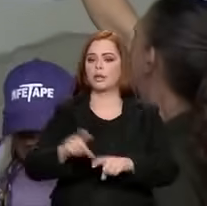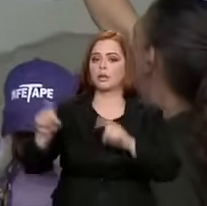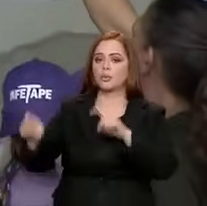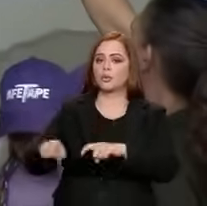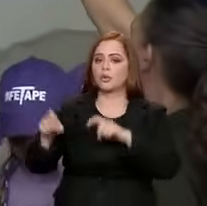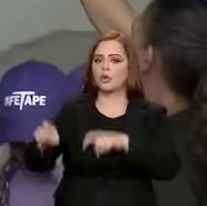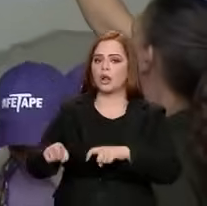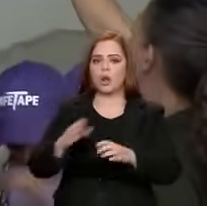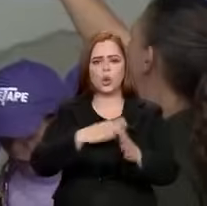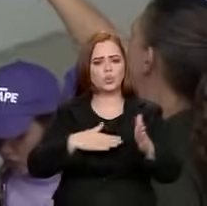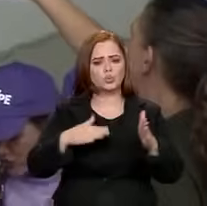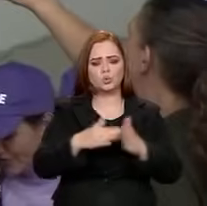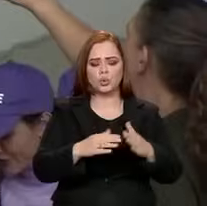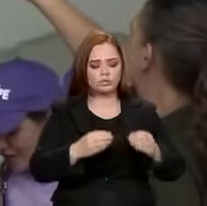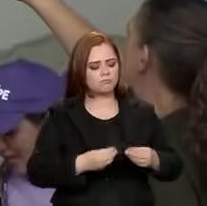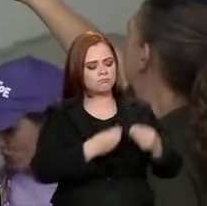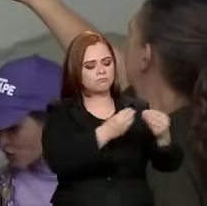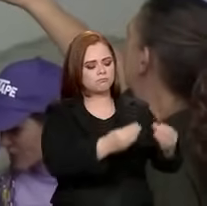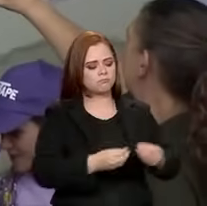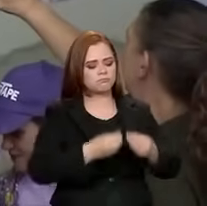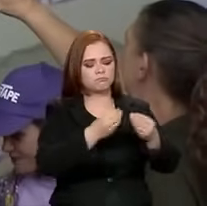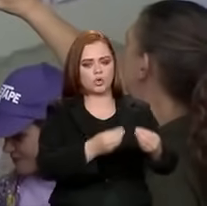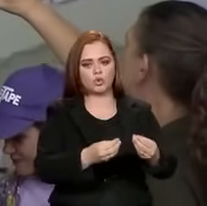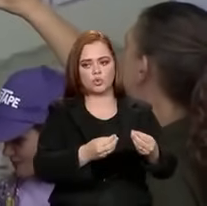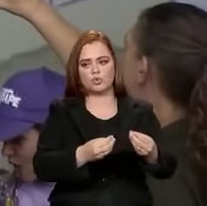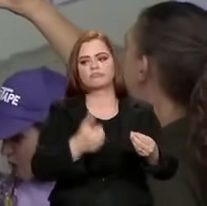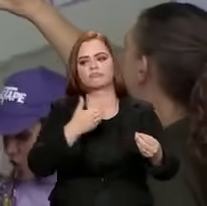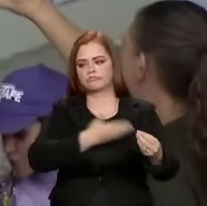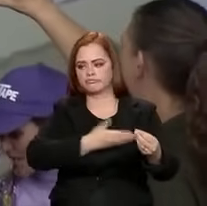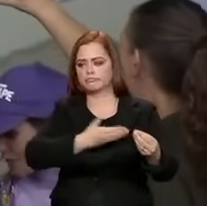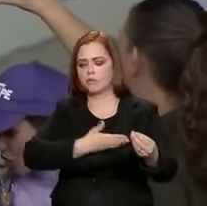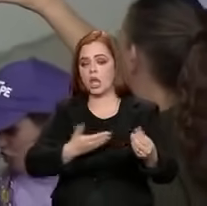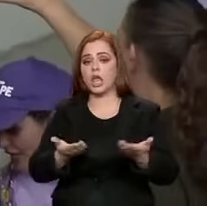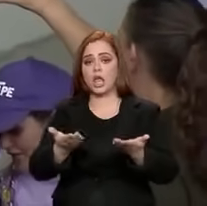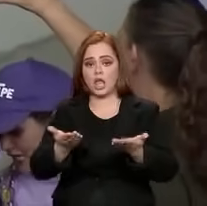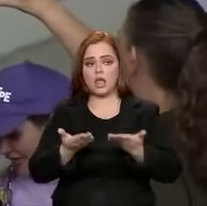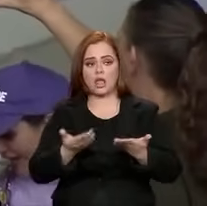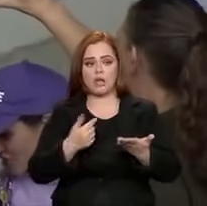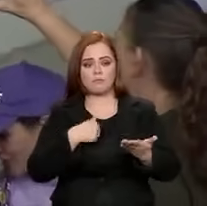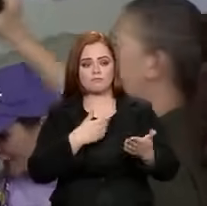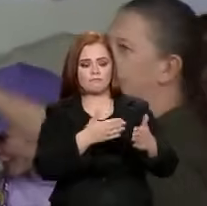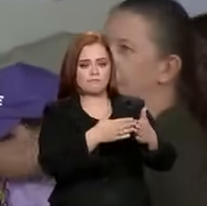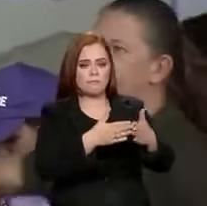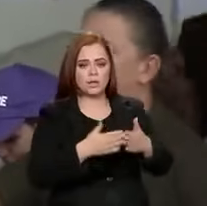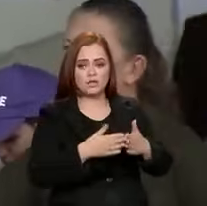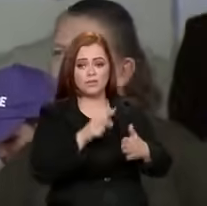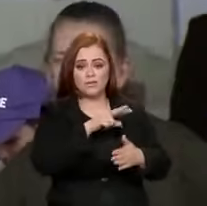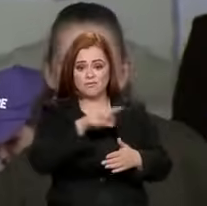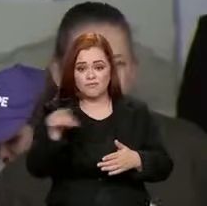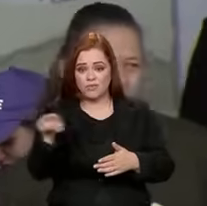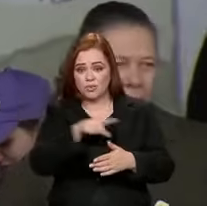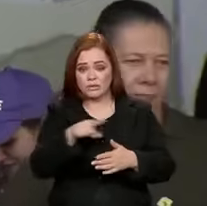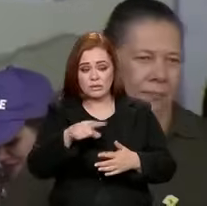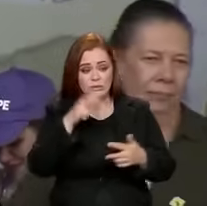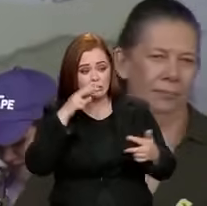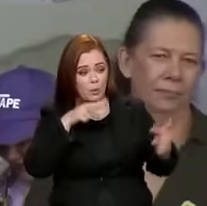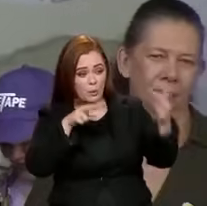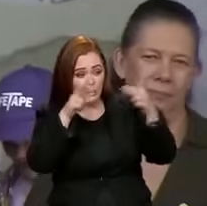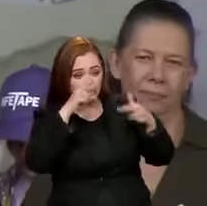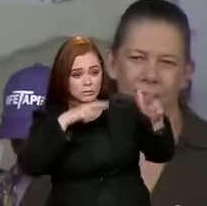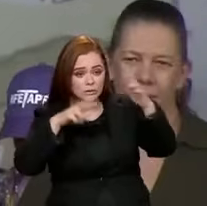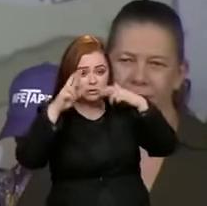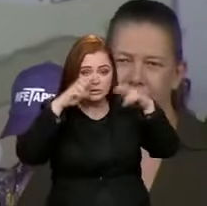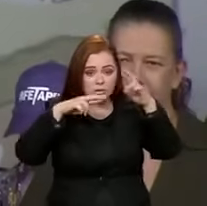todas essas entregas companheiras e companheiros eu peço que vocês vigiem que